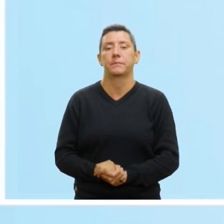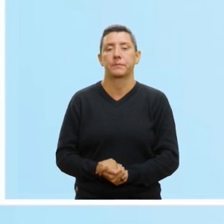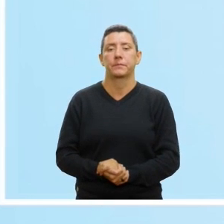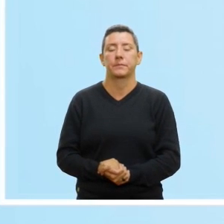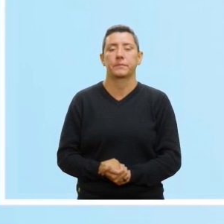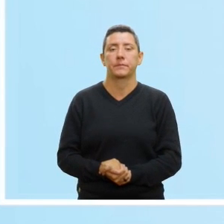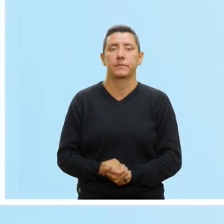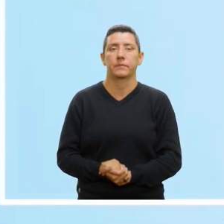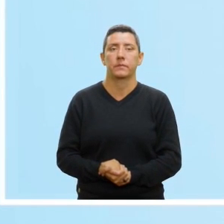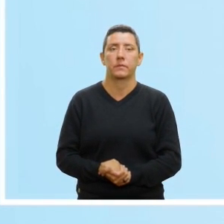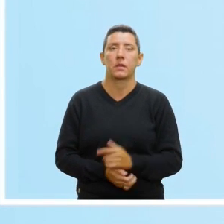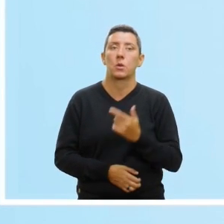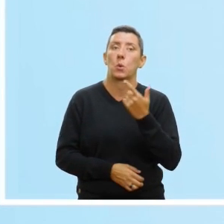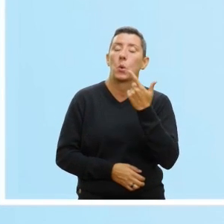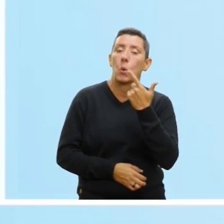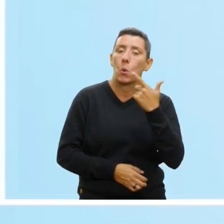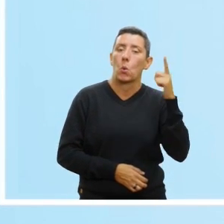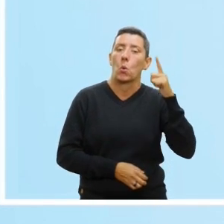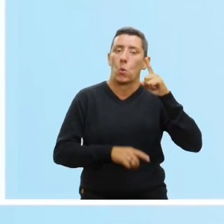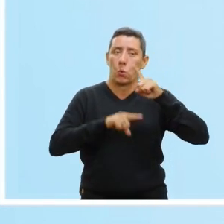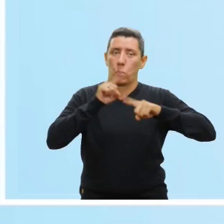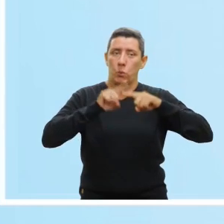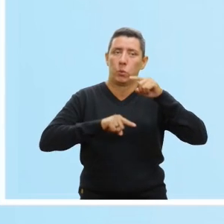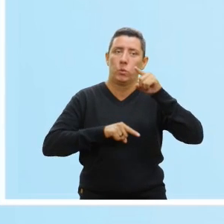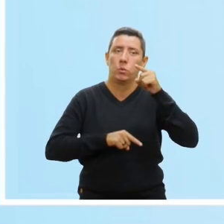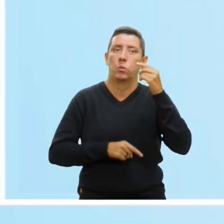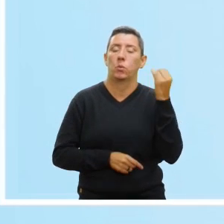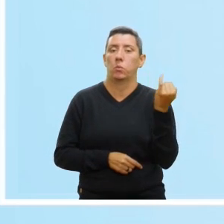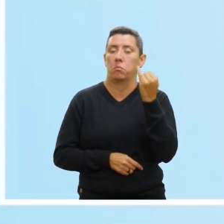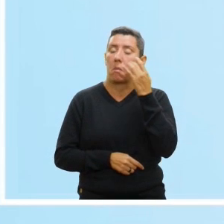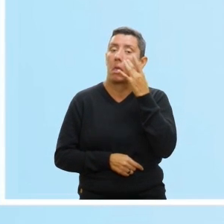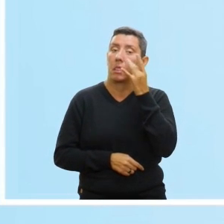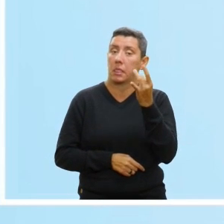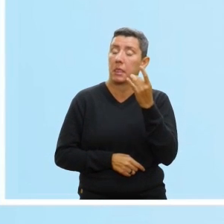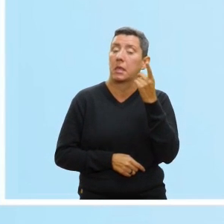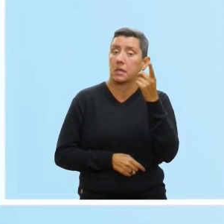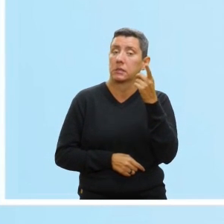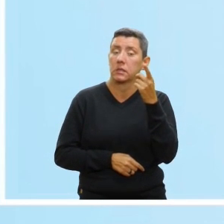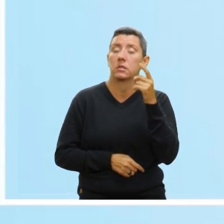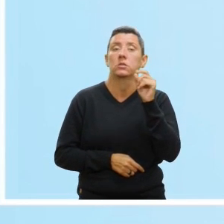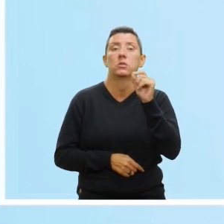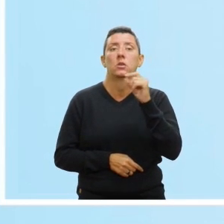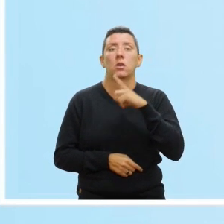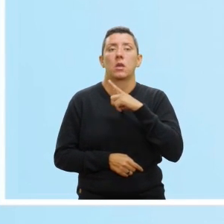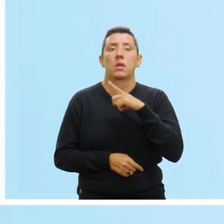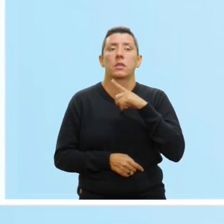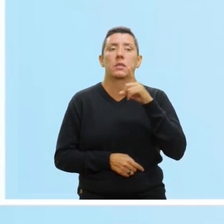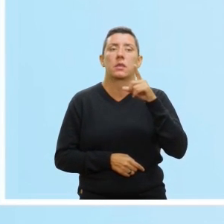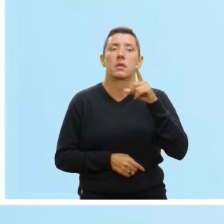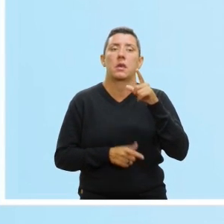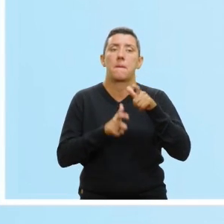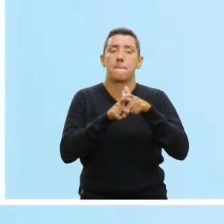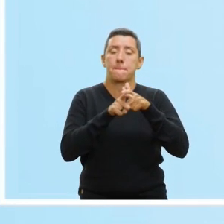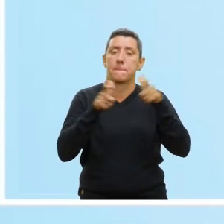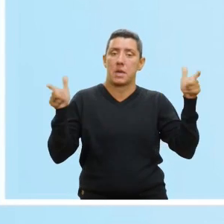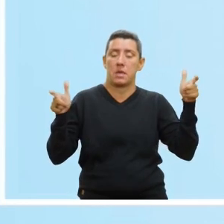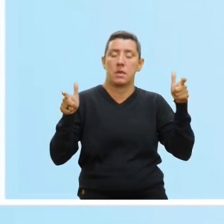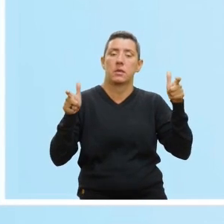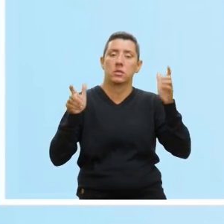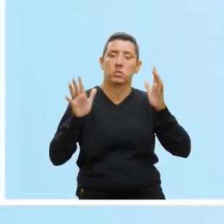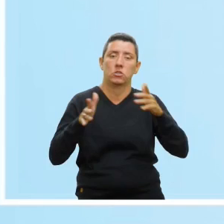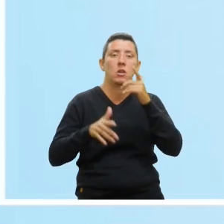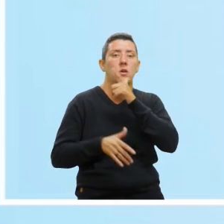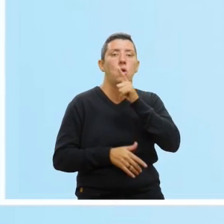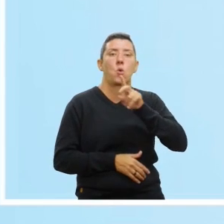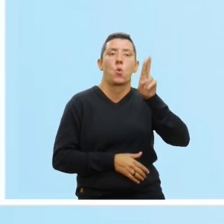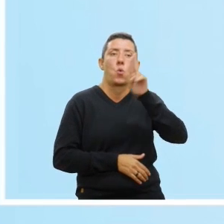Um outro equipamento bem interessante, agora no mercado de DWDM, tem crescido muito o uso de